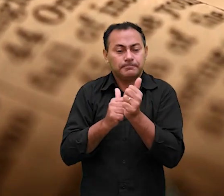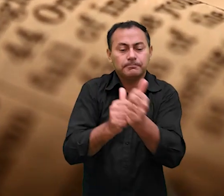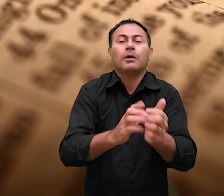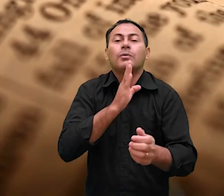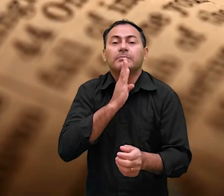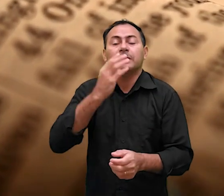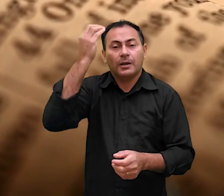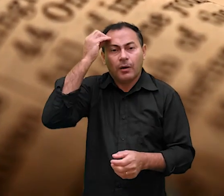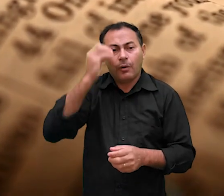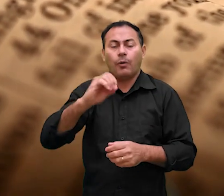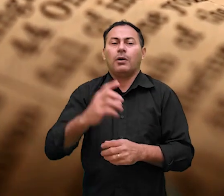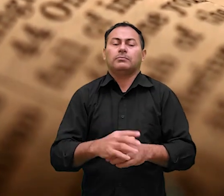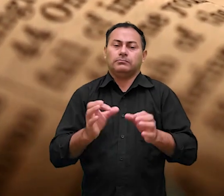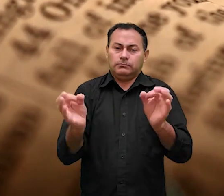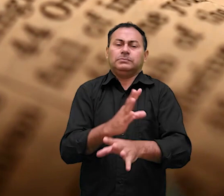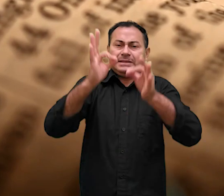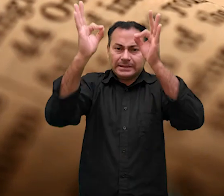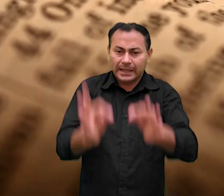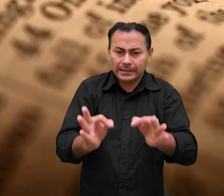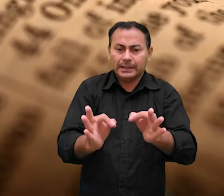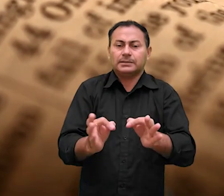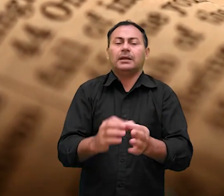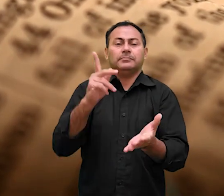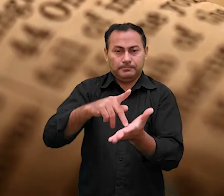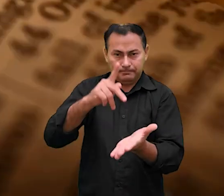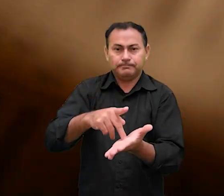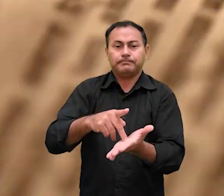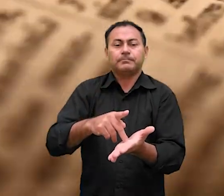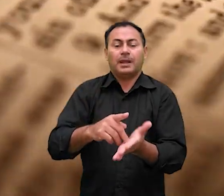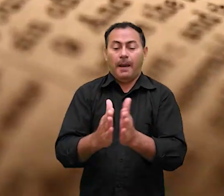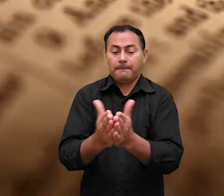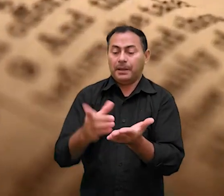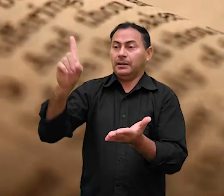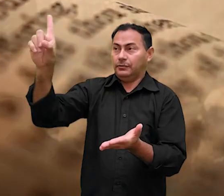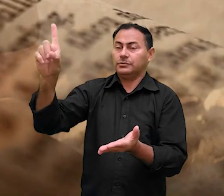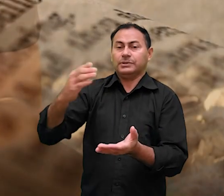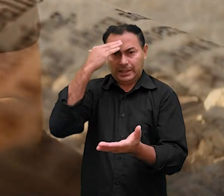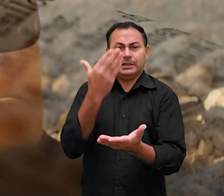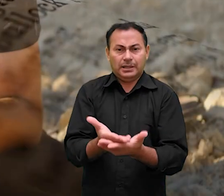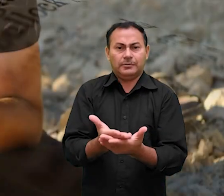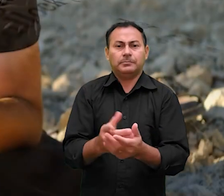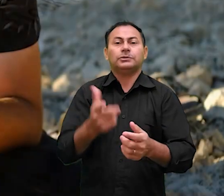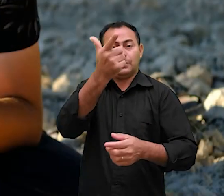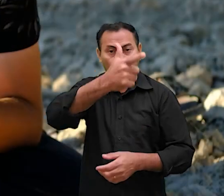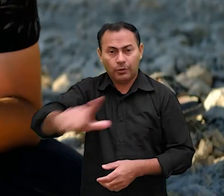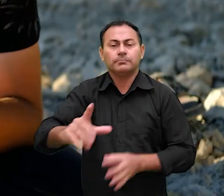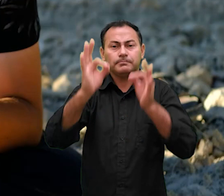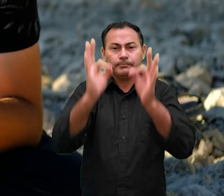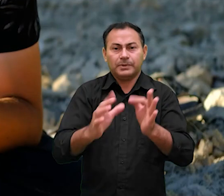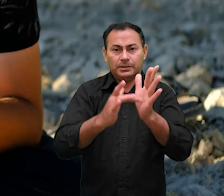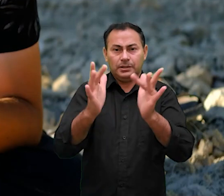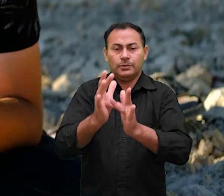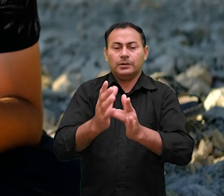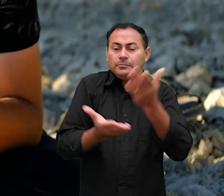seguido pelo conhecimento ou por uma completa convicção de que essa, de fato, é a palavra de Deus. Novamente,